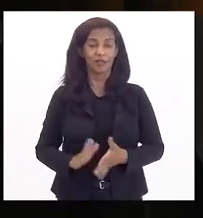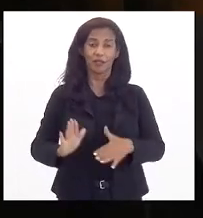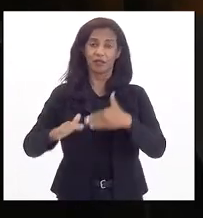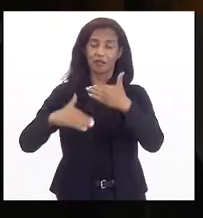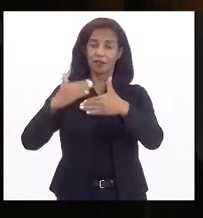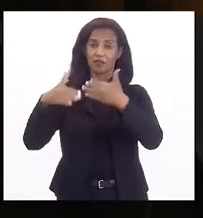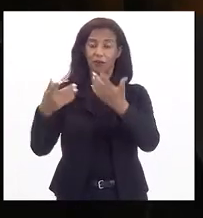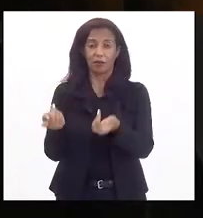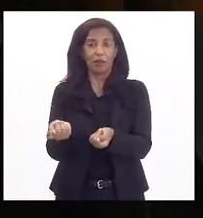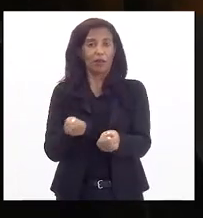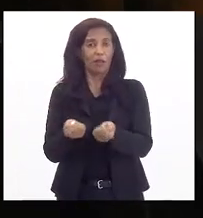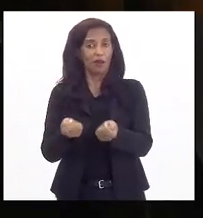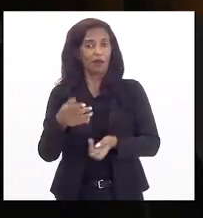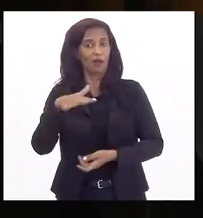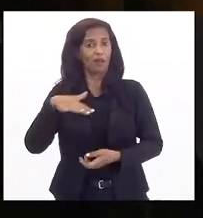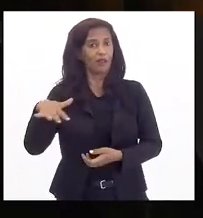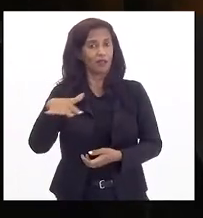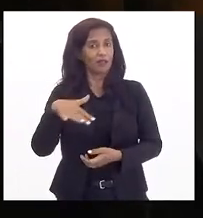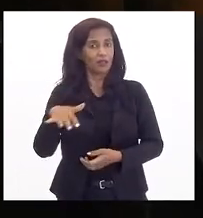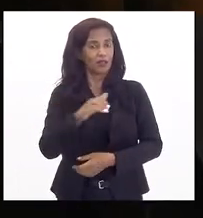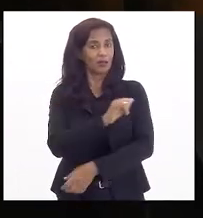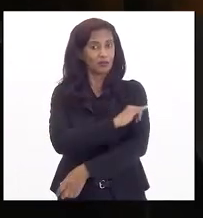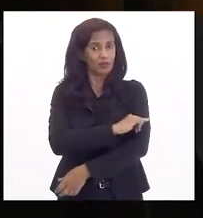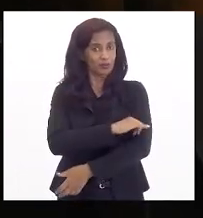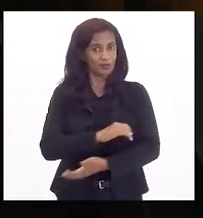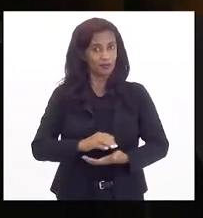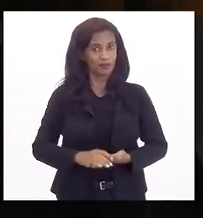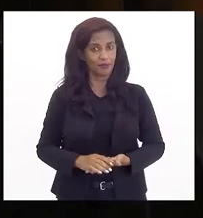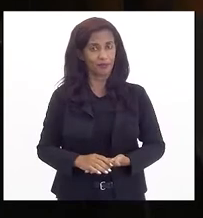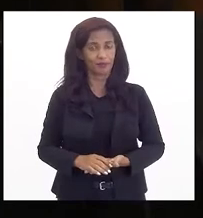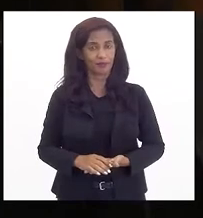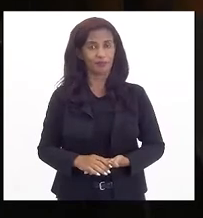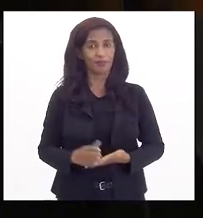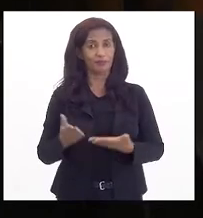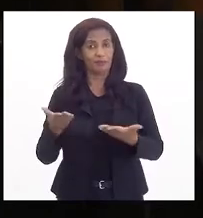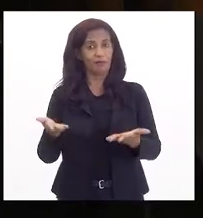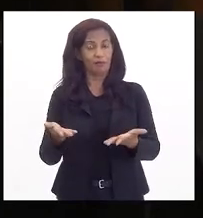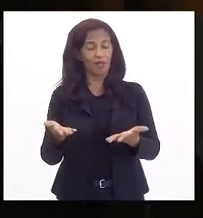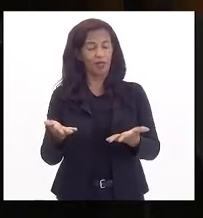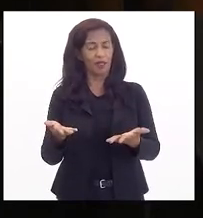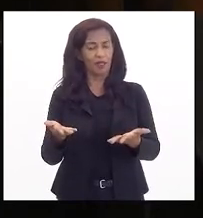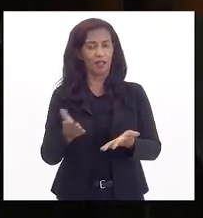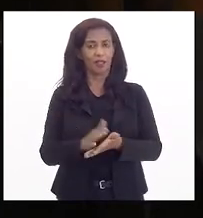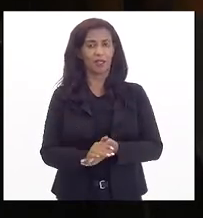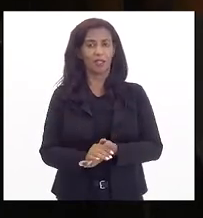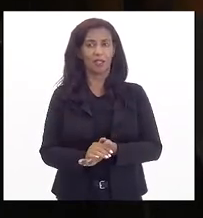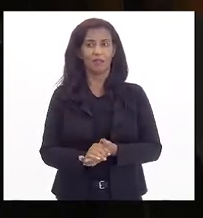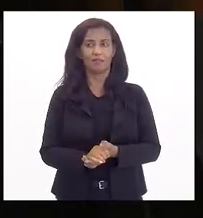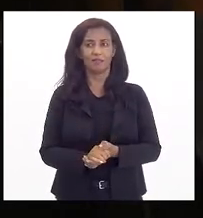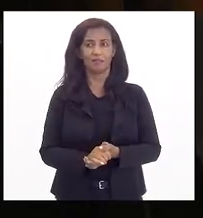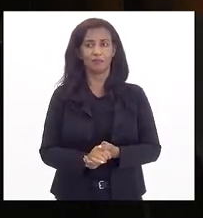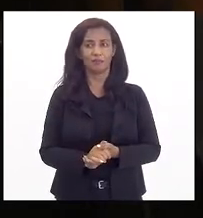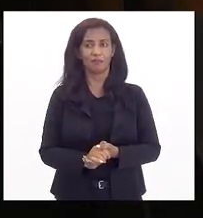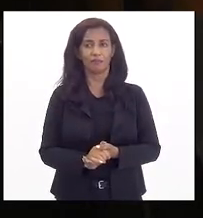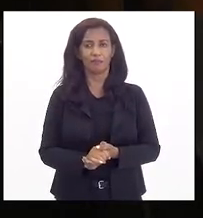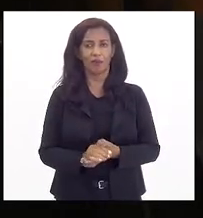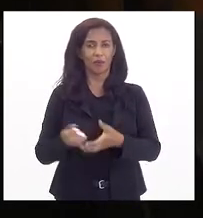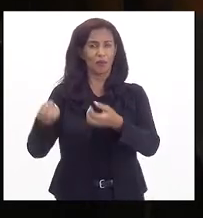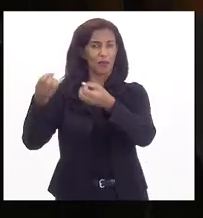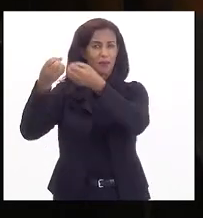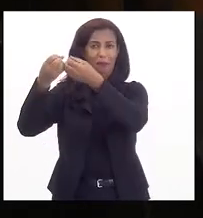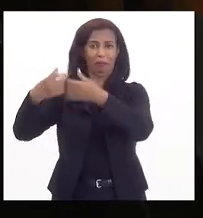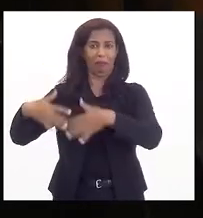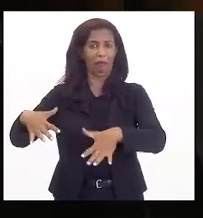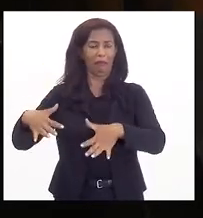Desenvolvimento econômico regional do Rio de Janeiro, que assinale-se, foi um